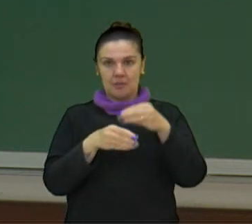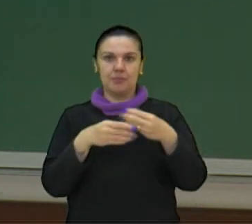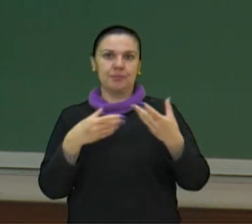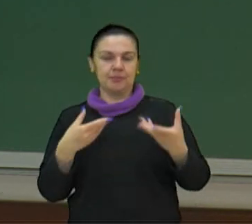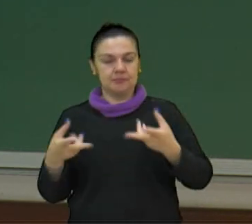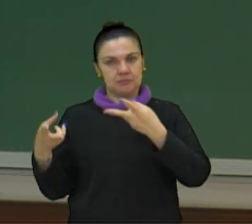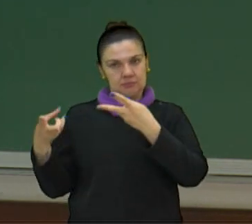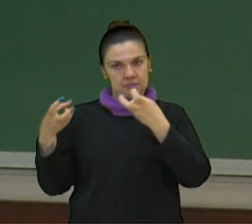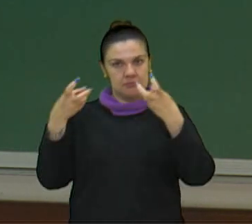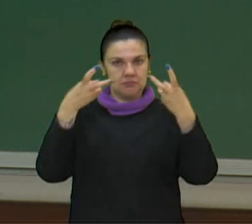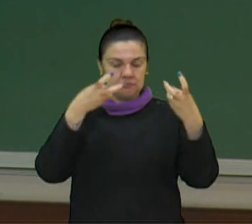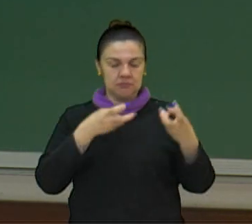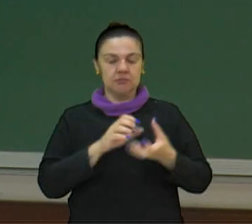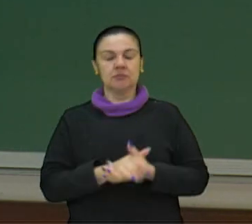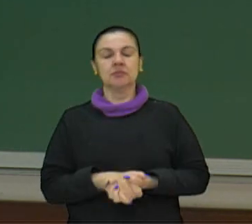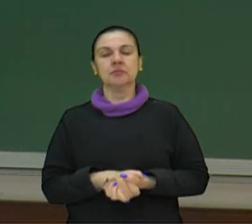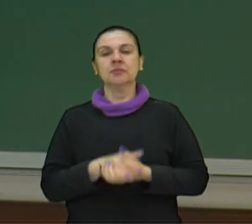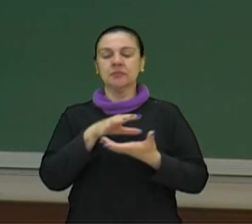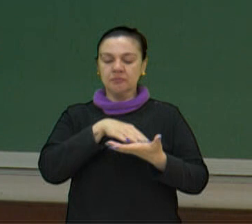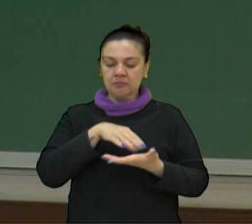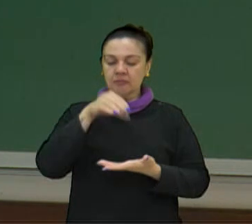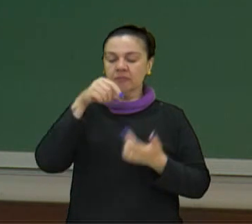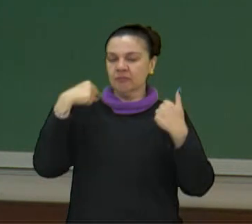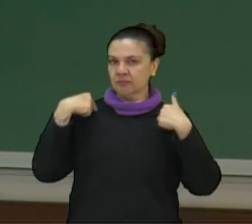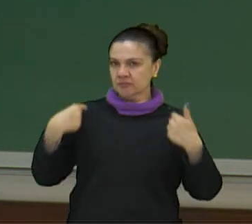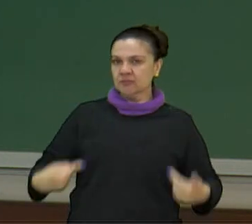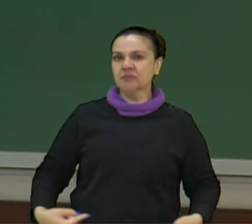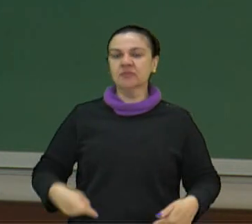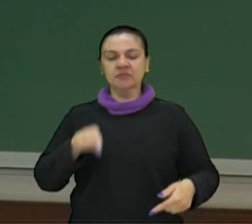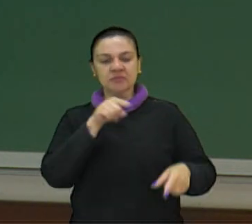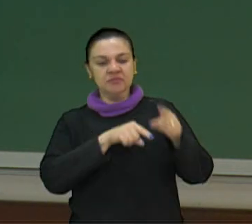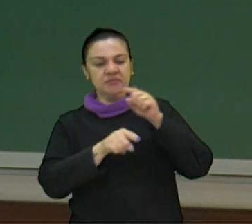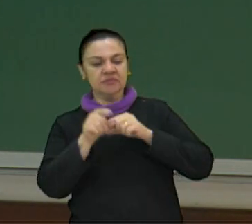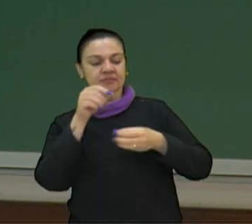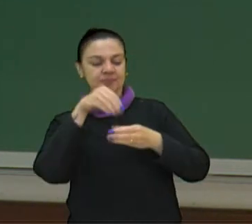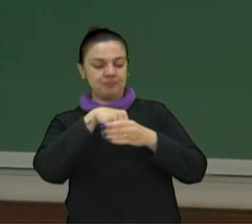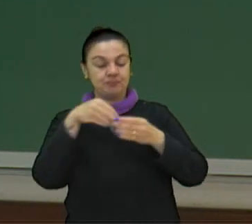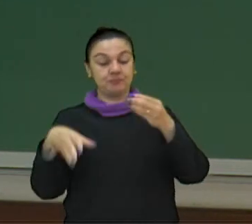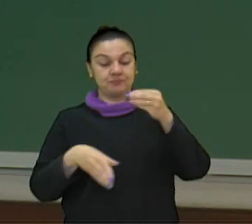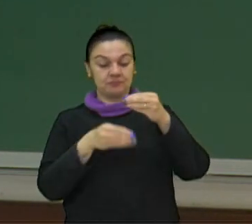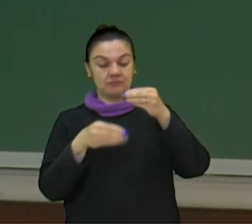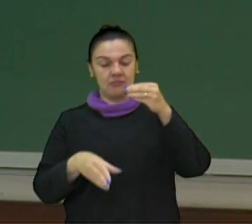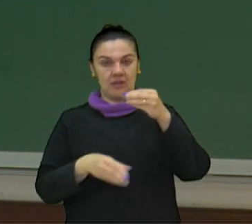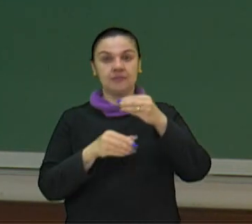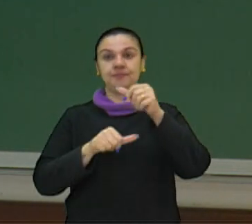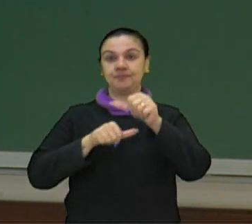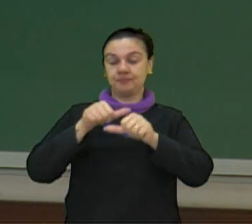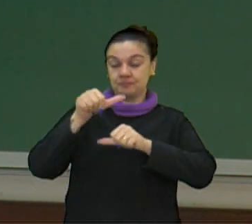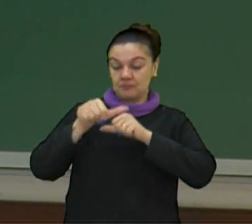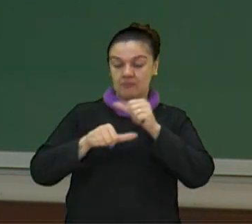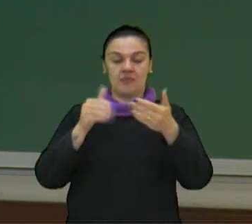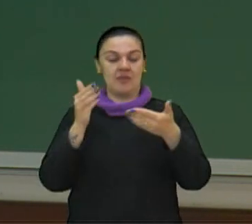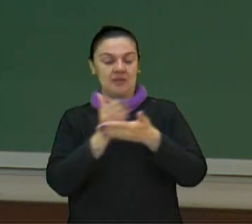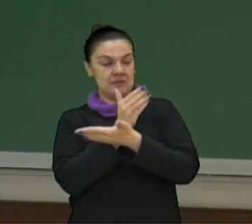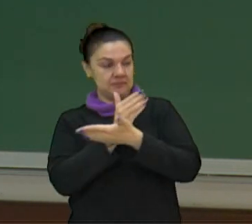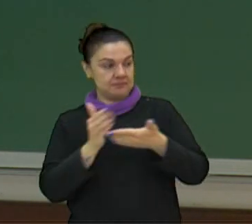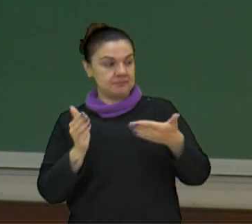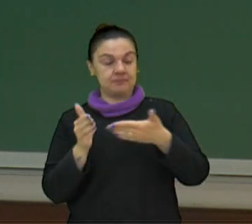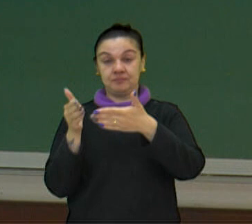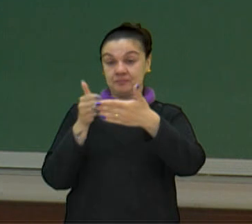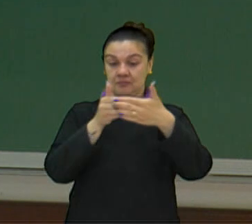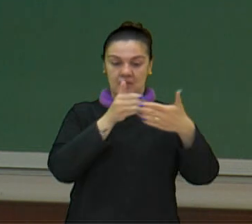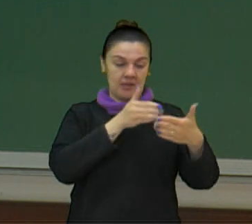podemos perceber são a alma e o corpo, e nos atributos existem modificações